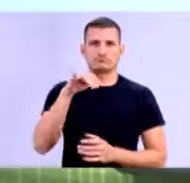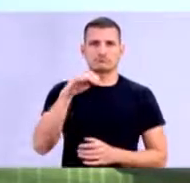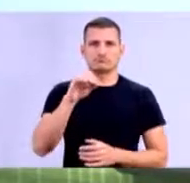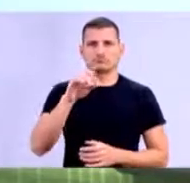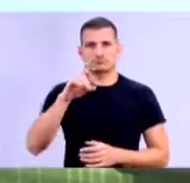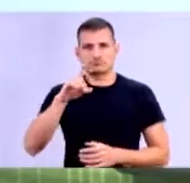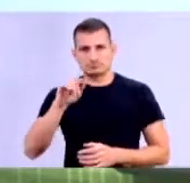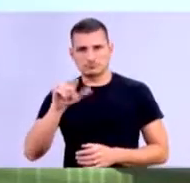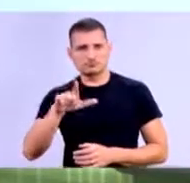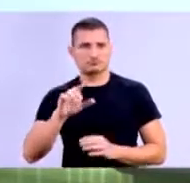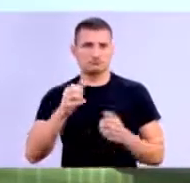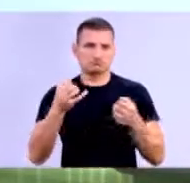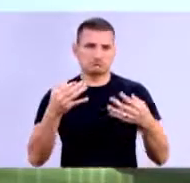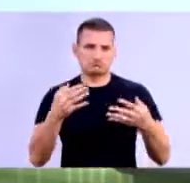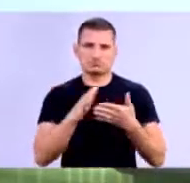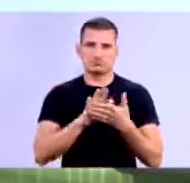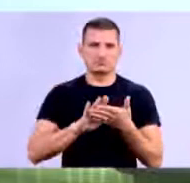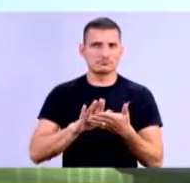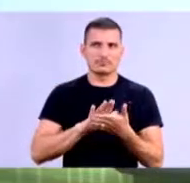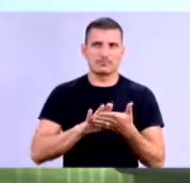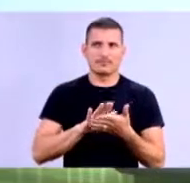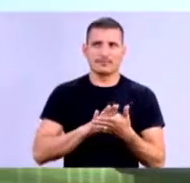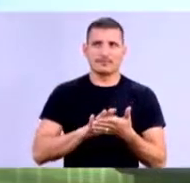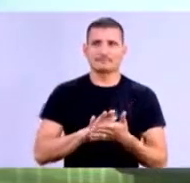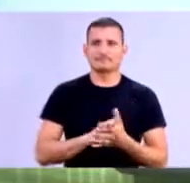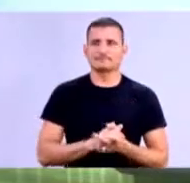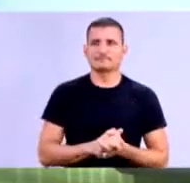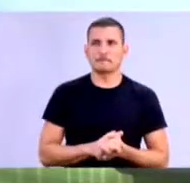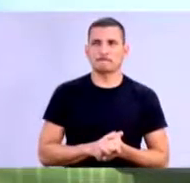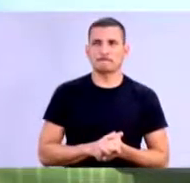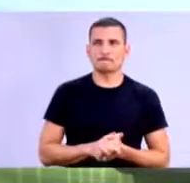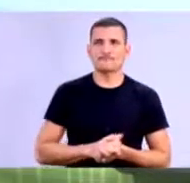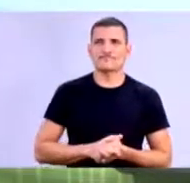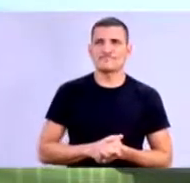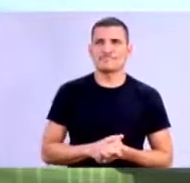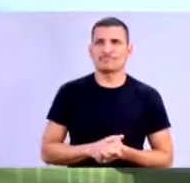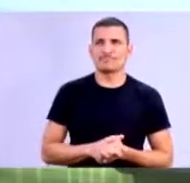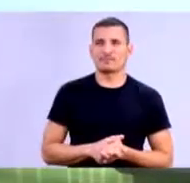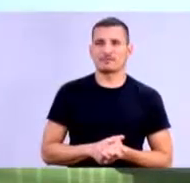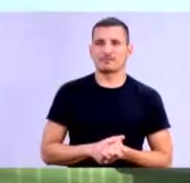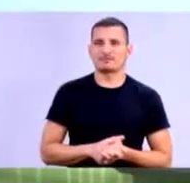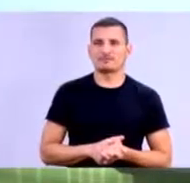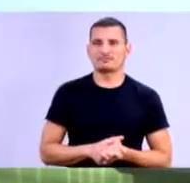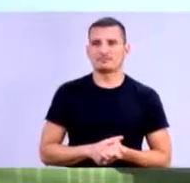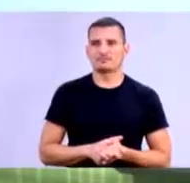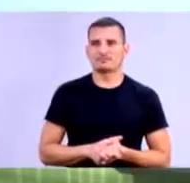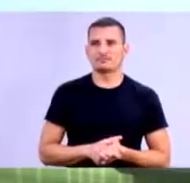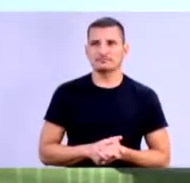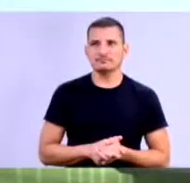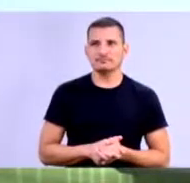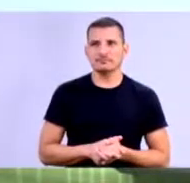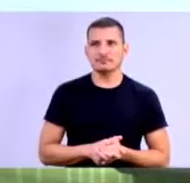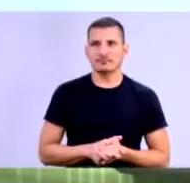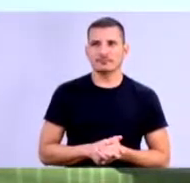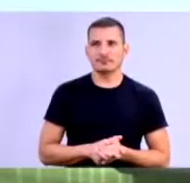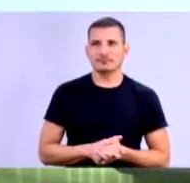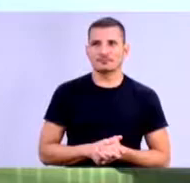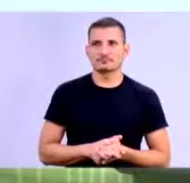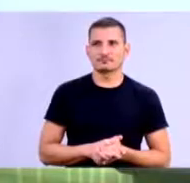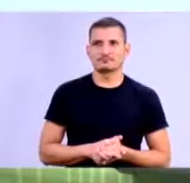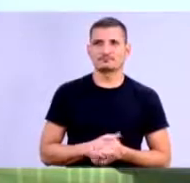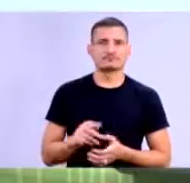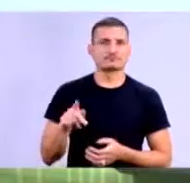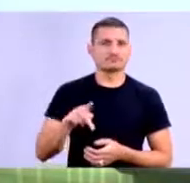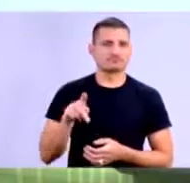realmente foi o que a professora até explicou, aquele combo, né? E a professora está aqui para nos ajudar também, né? Imagina. Mas a professora Ariadne